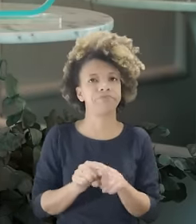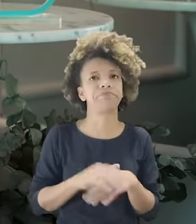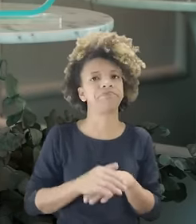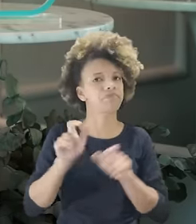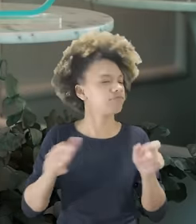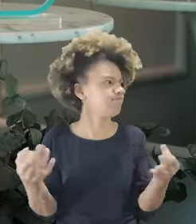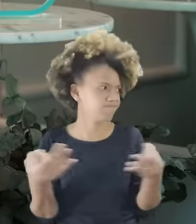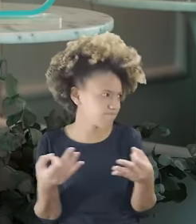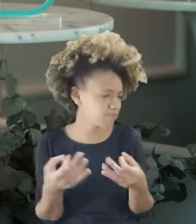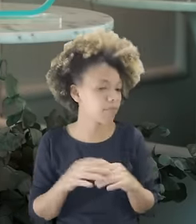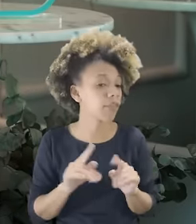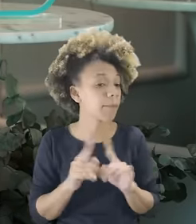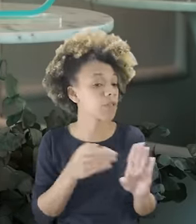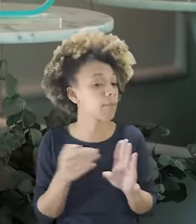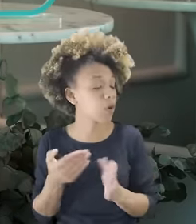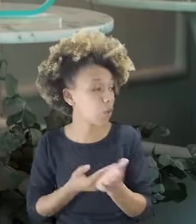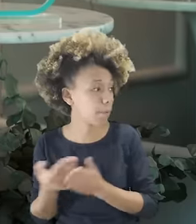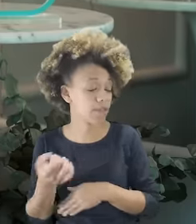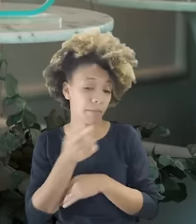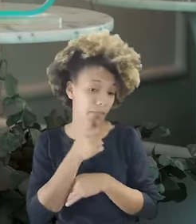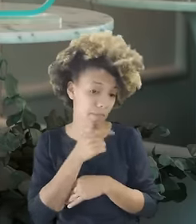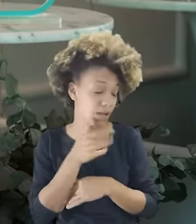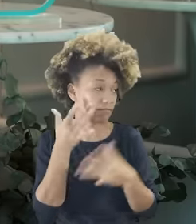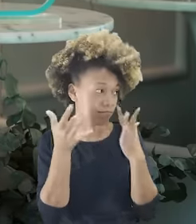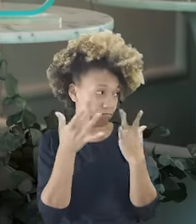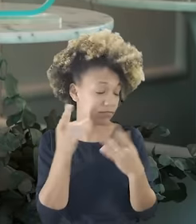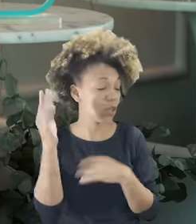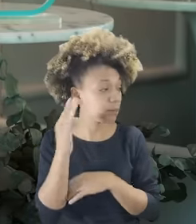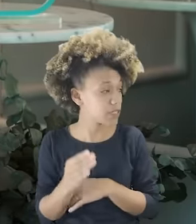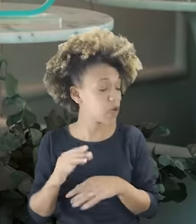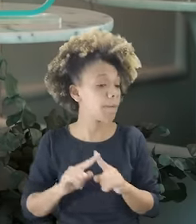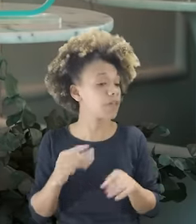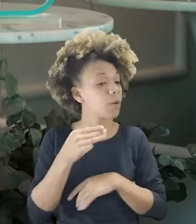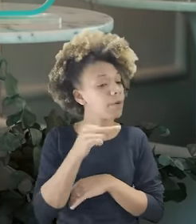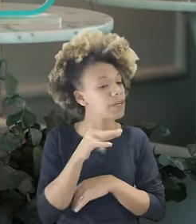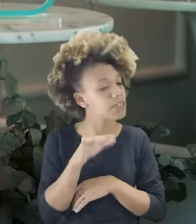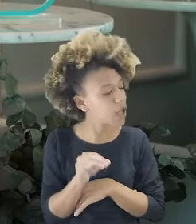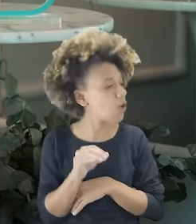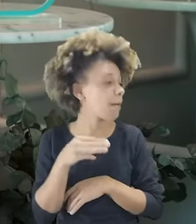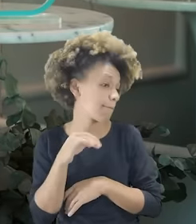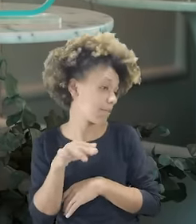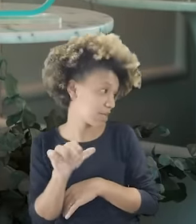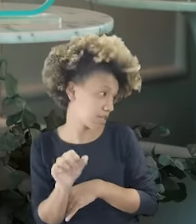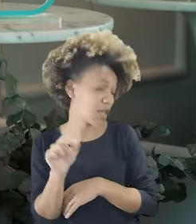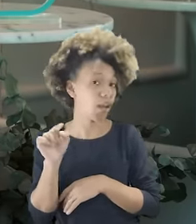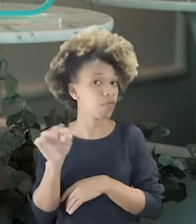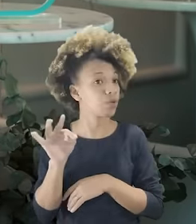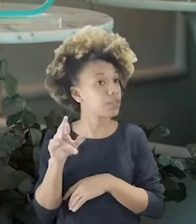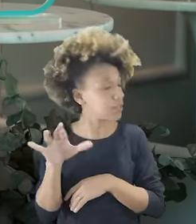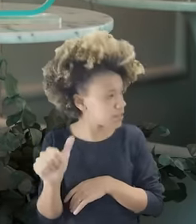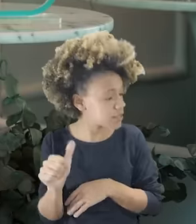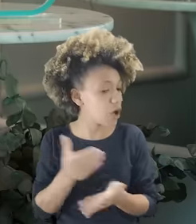pessoas muito Essa é a época que a gente começa a fazer stand up no Brasil que o Marcelo menso de que era também do terça